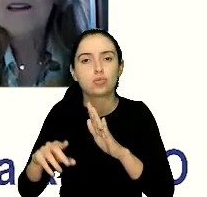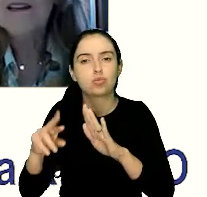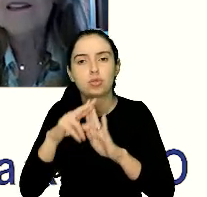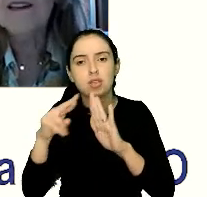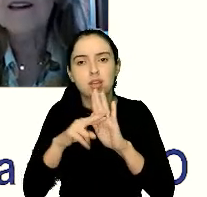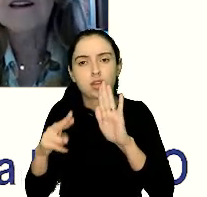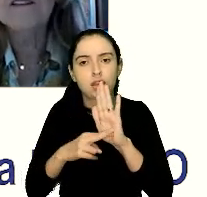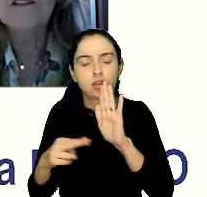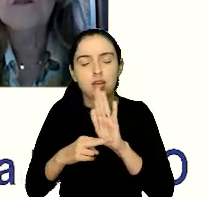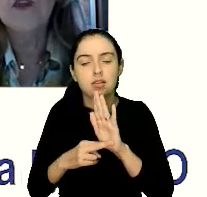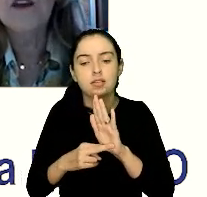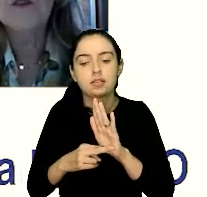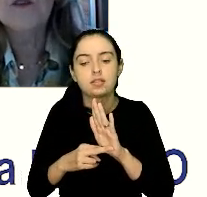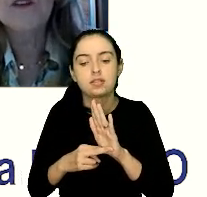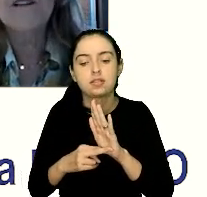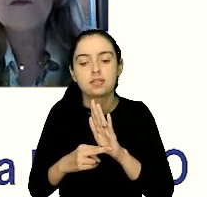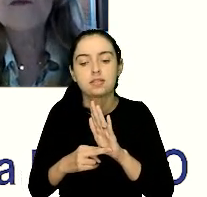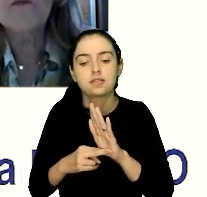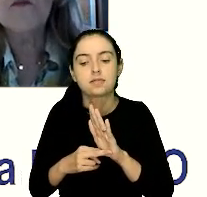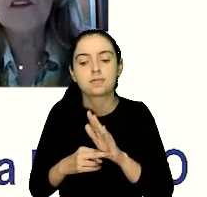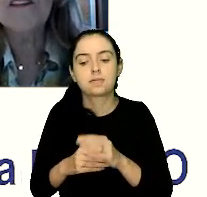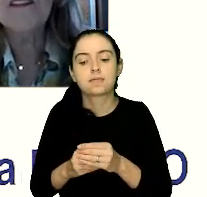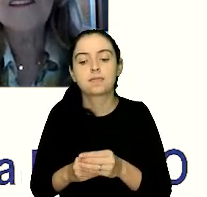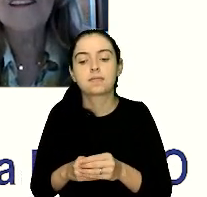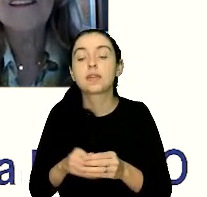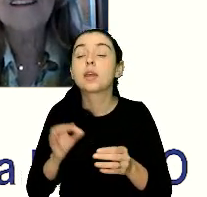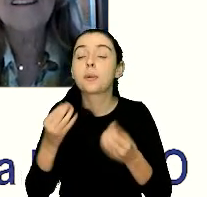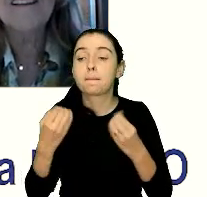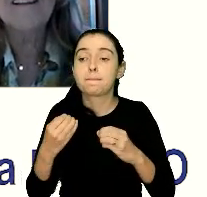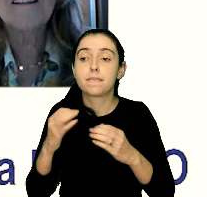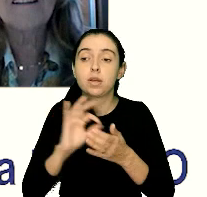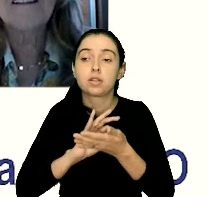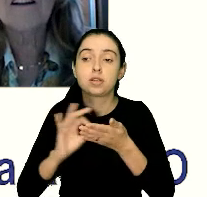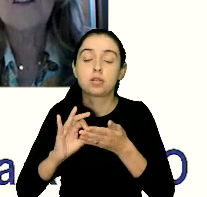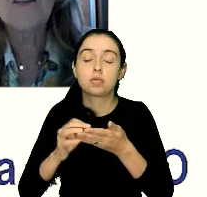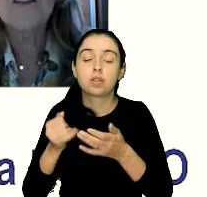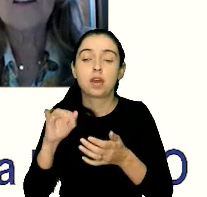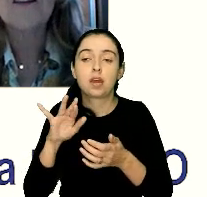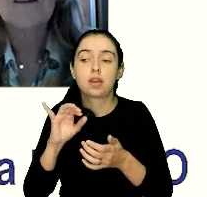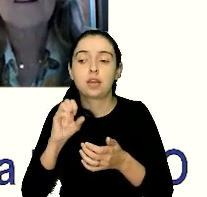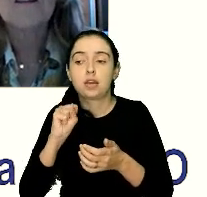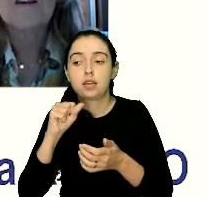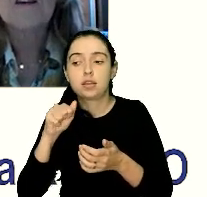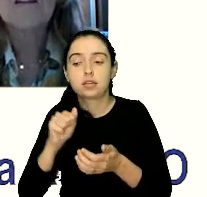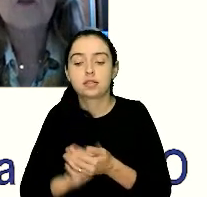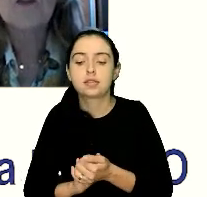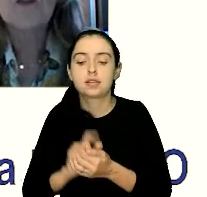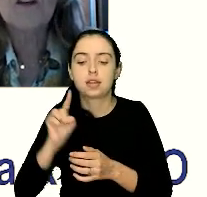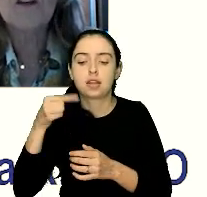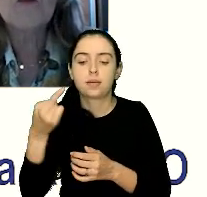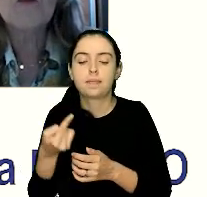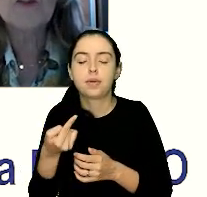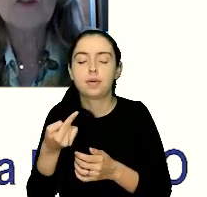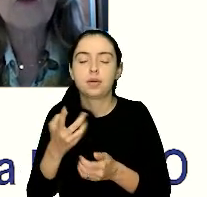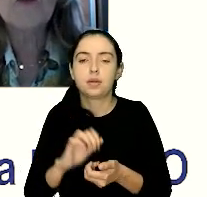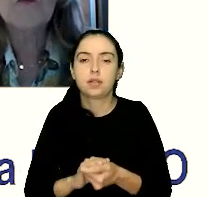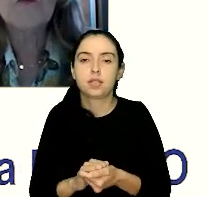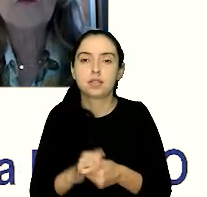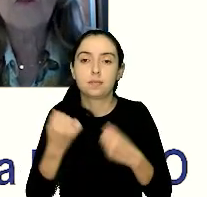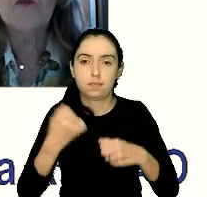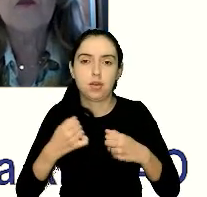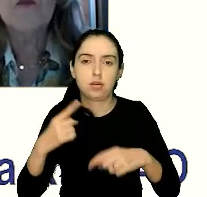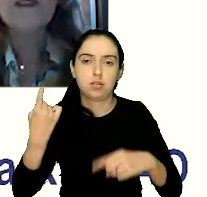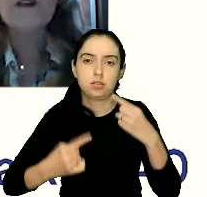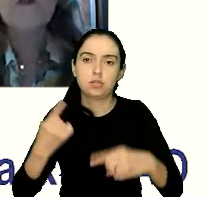questão. Se a Iris puder ir anotando, depois a gente pode estar discutindo